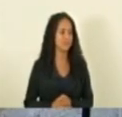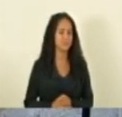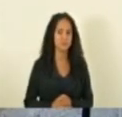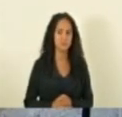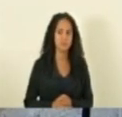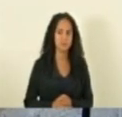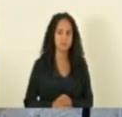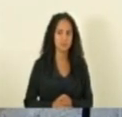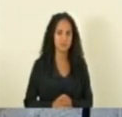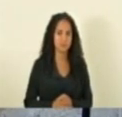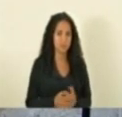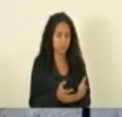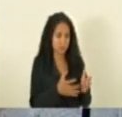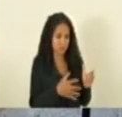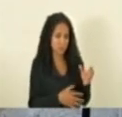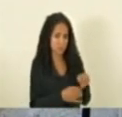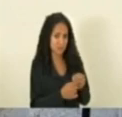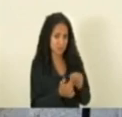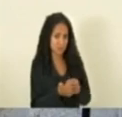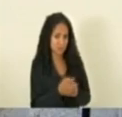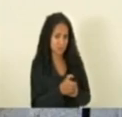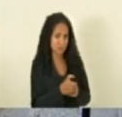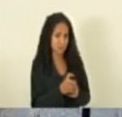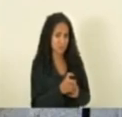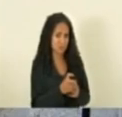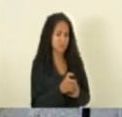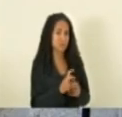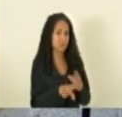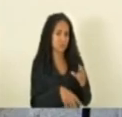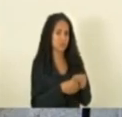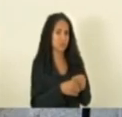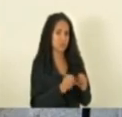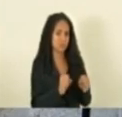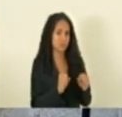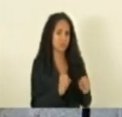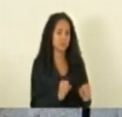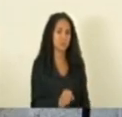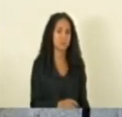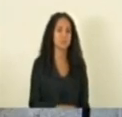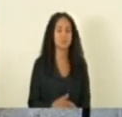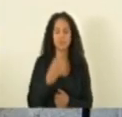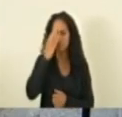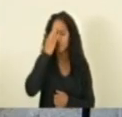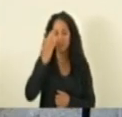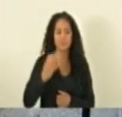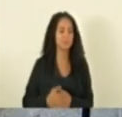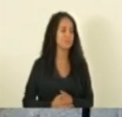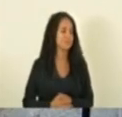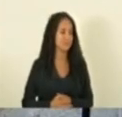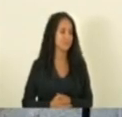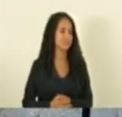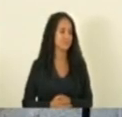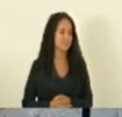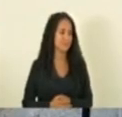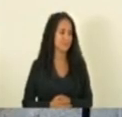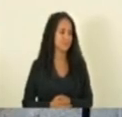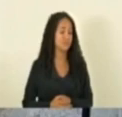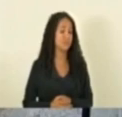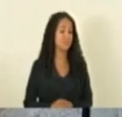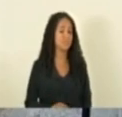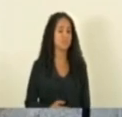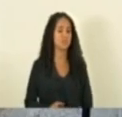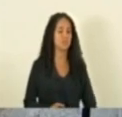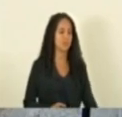Se Vossa Excelência quiser emendar já com o período de orador, já pode botar mais 10 minutos aí no prazo. Muito obrigado. Meus